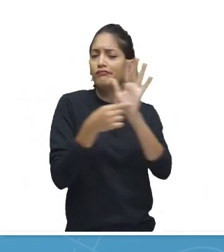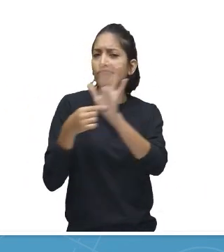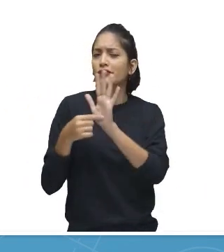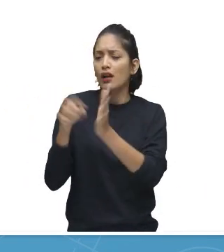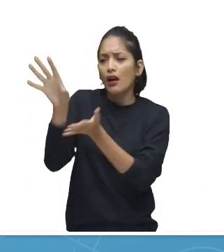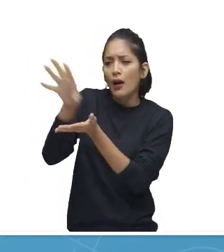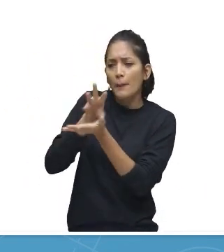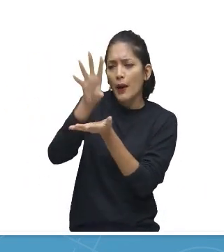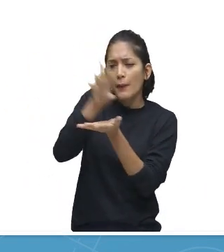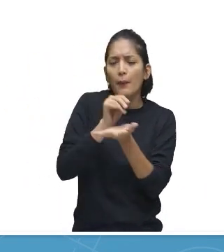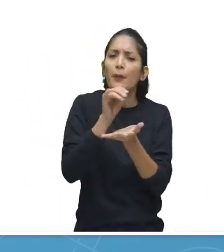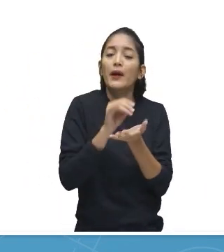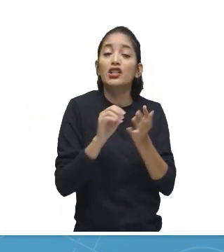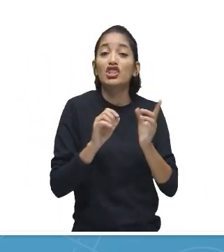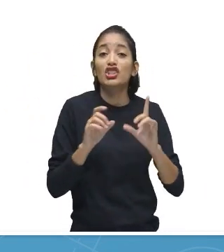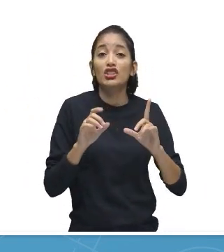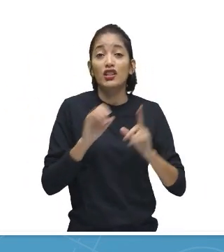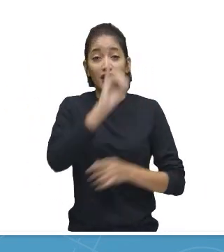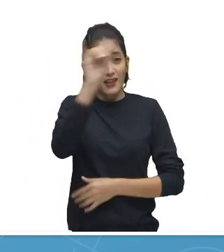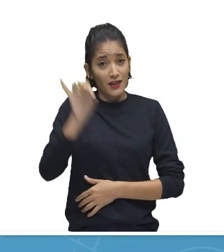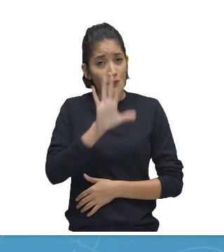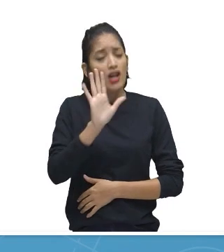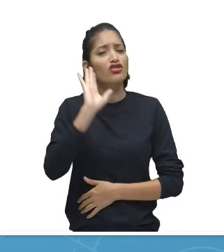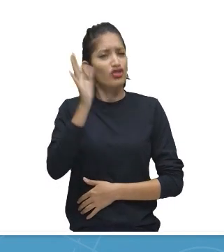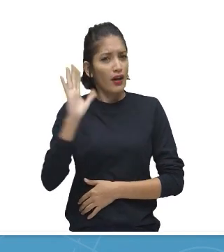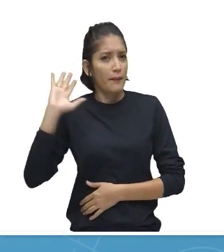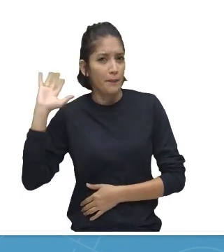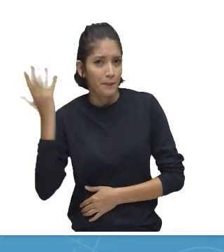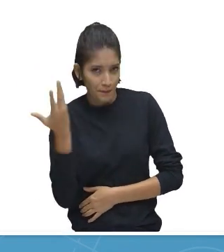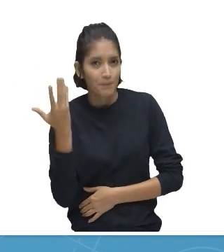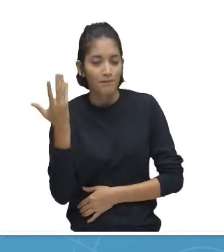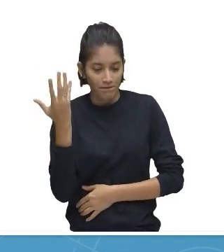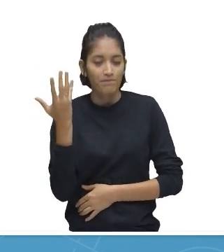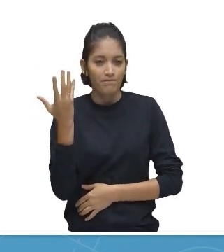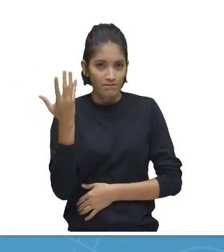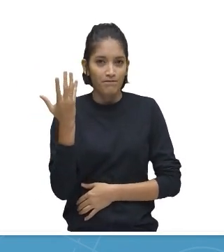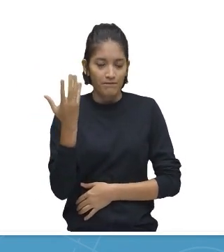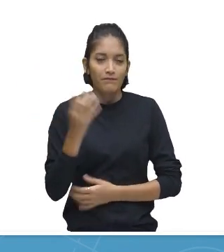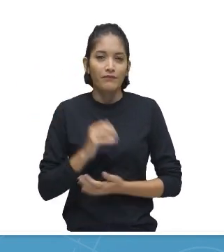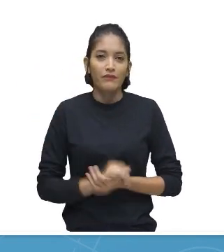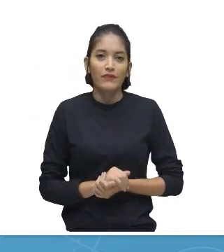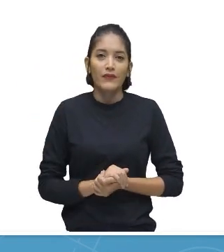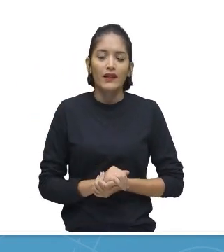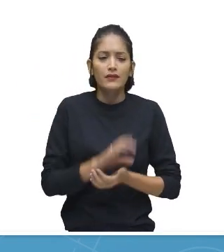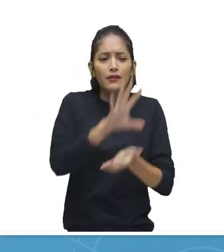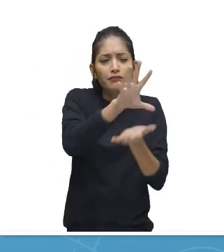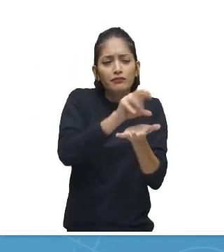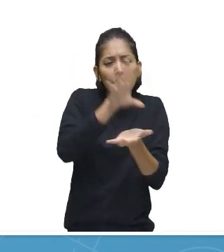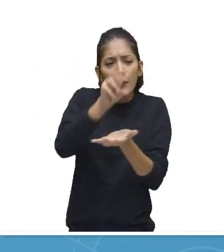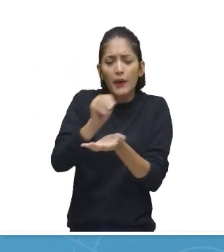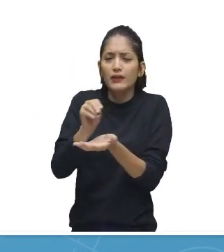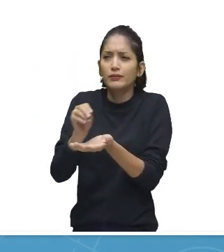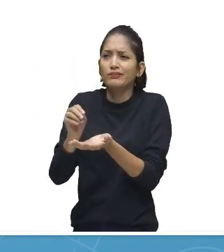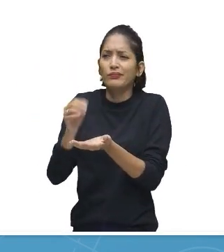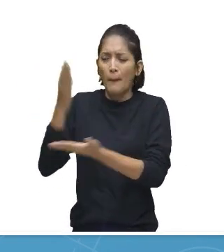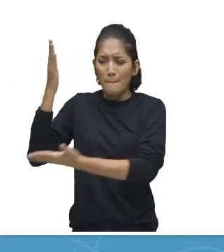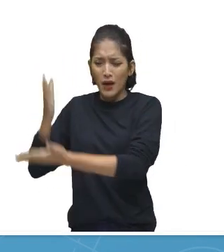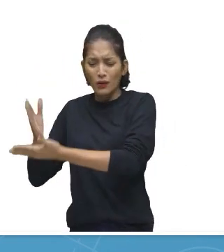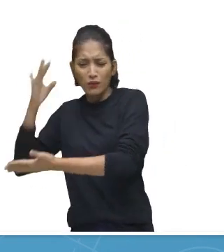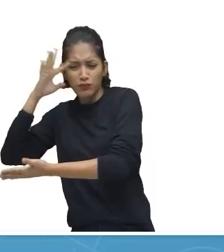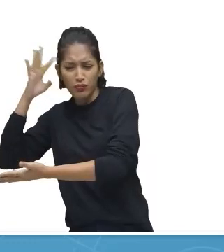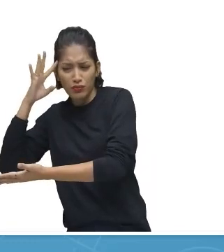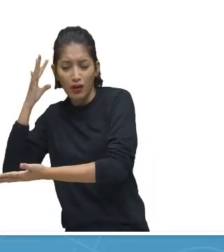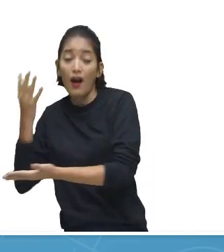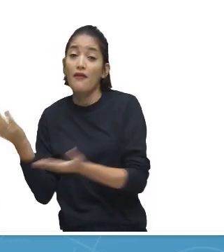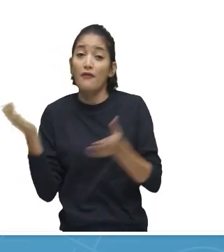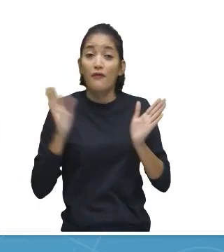de cenas, né, que estavam acontecendo. Eles saíram um pouco daquele imaginário, né? A gente vai ver uma outra obra